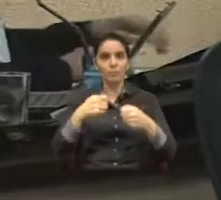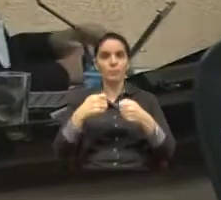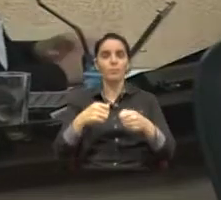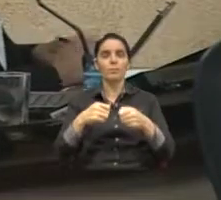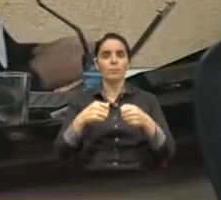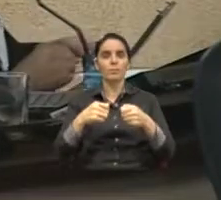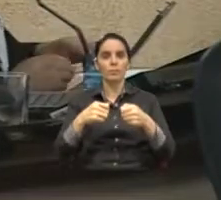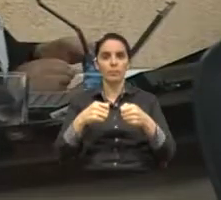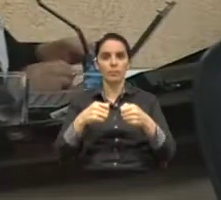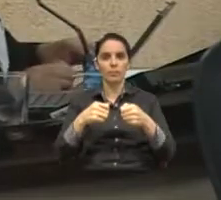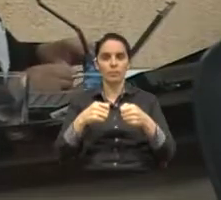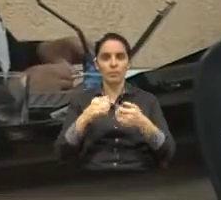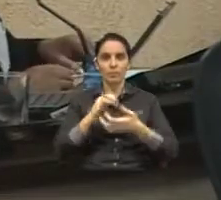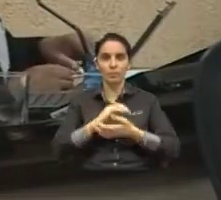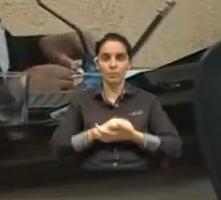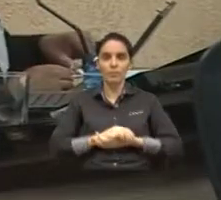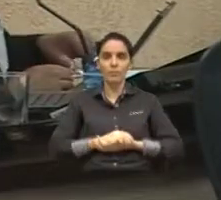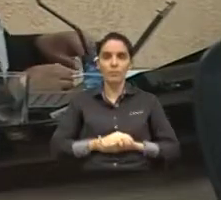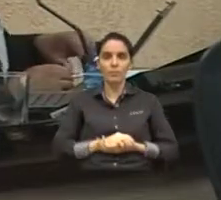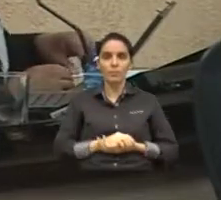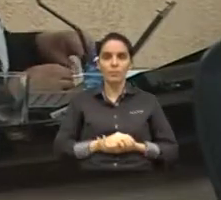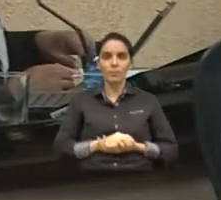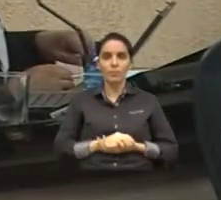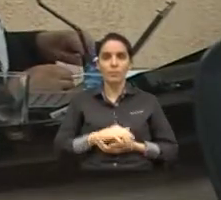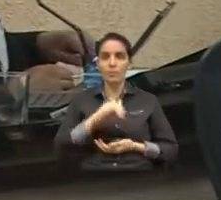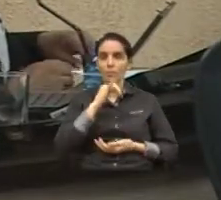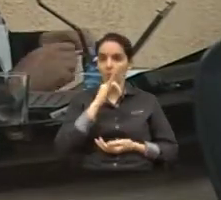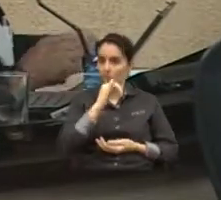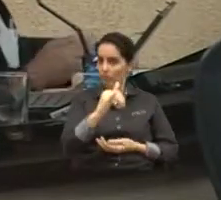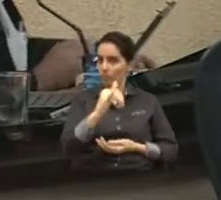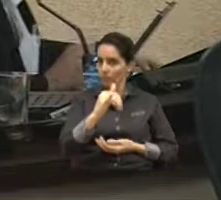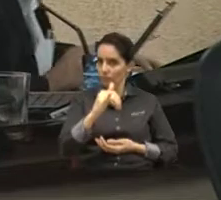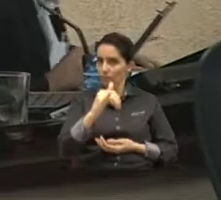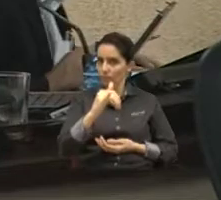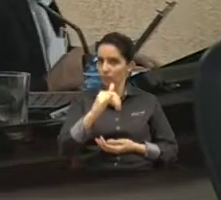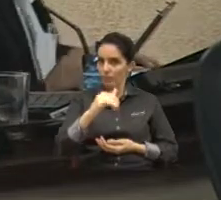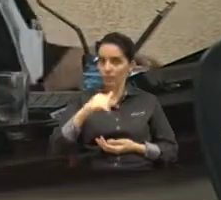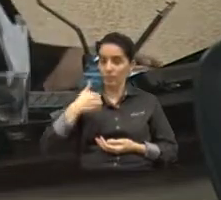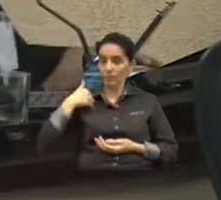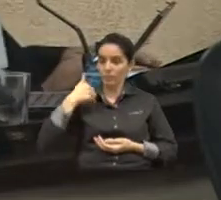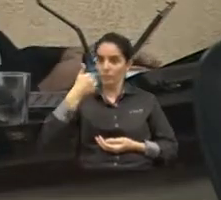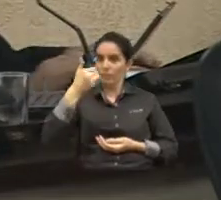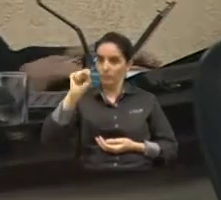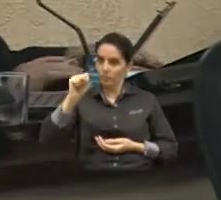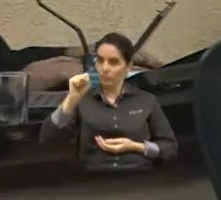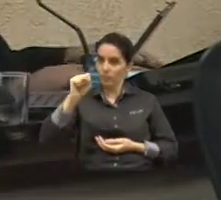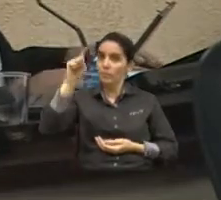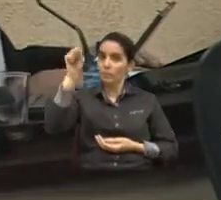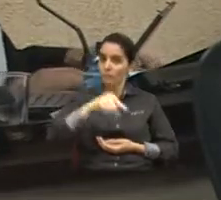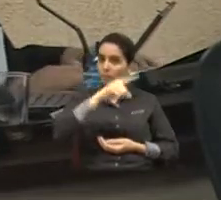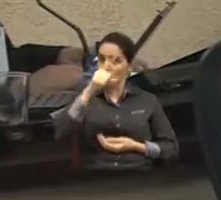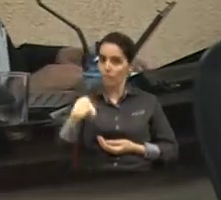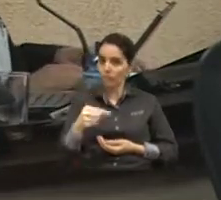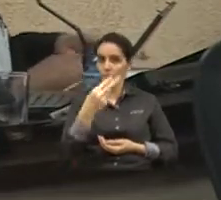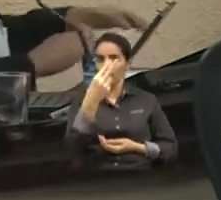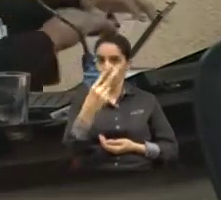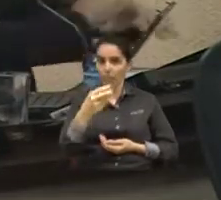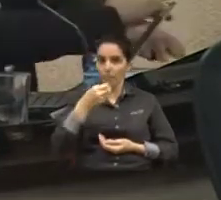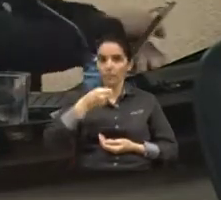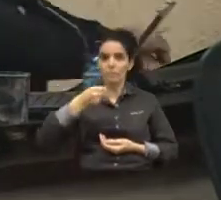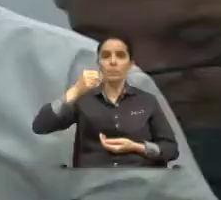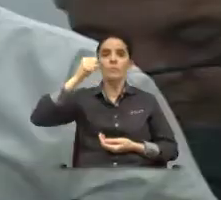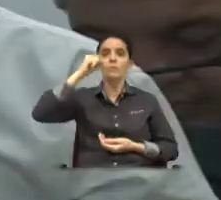que seja inibido para menores de 18 anos, assim como é a bebida e o